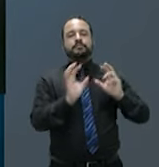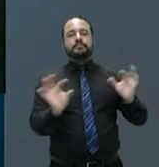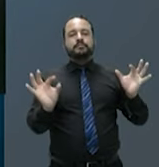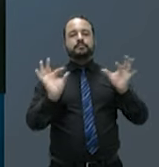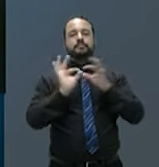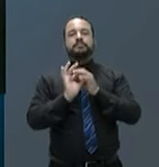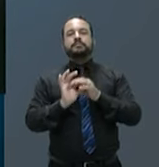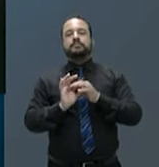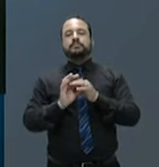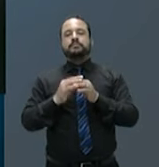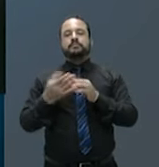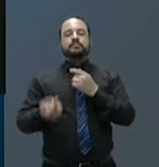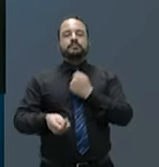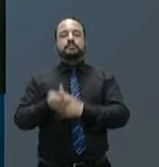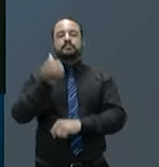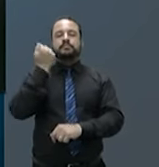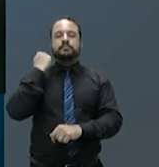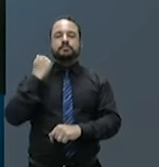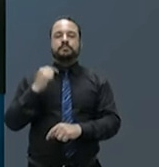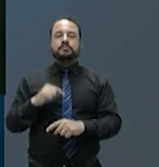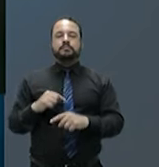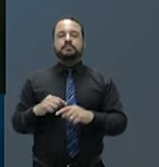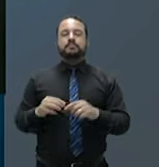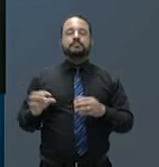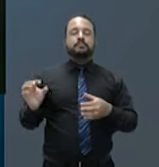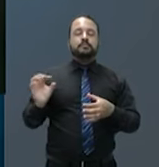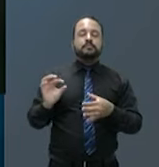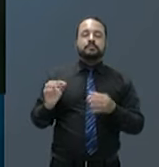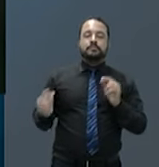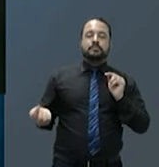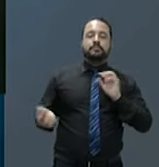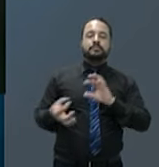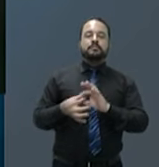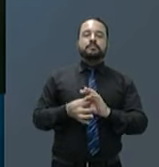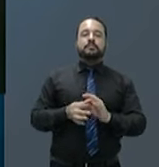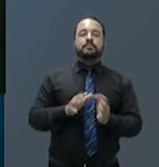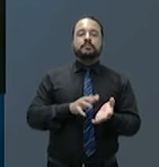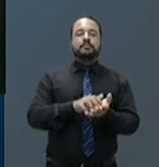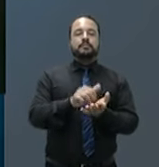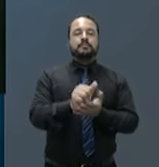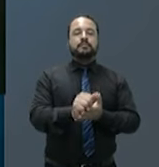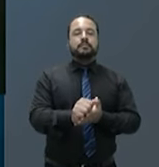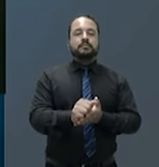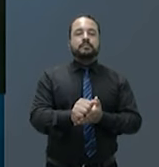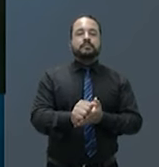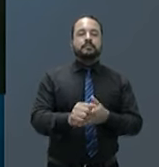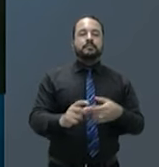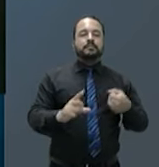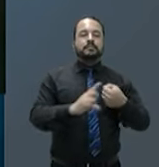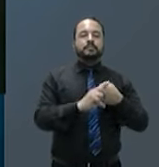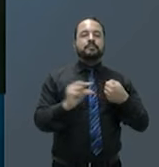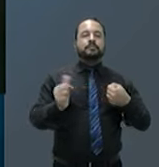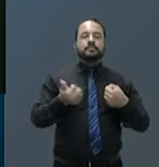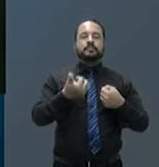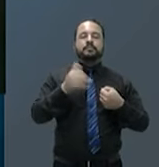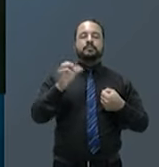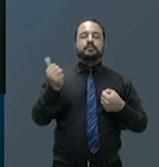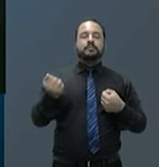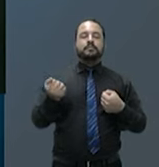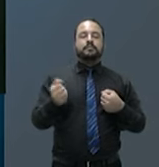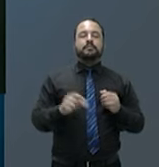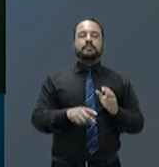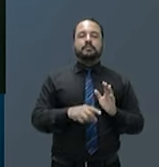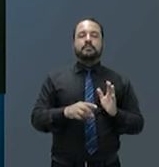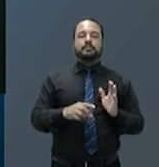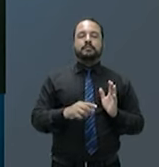sede de precedente qualificado para fim de aplicação da multa prevista no parágrafo 4º do artigo 1021,